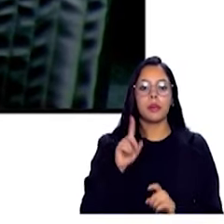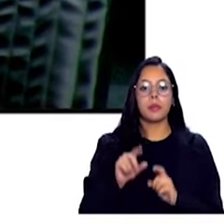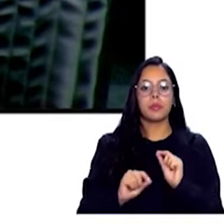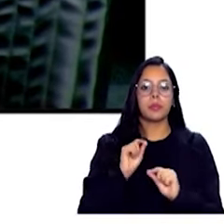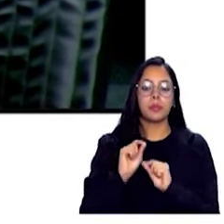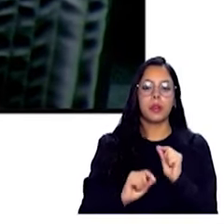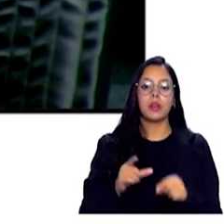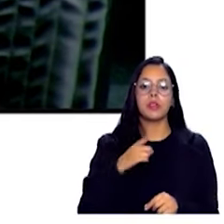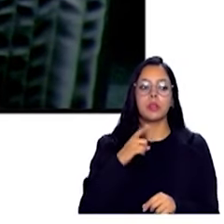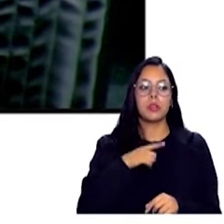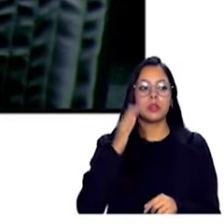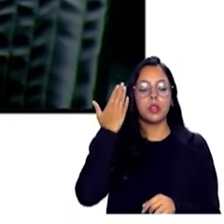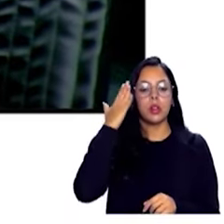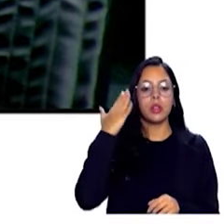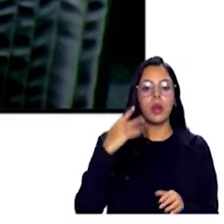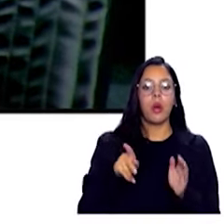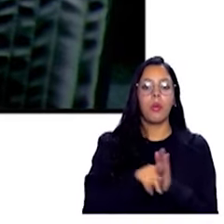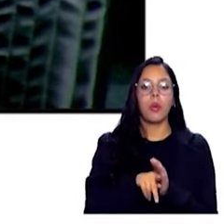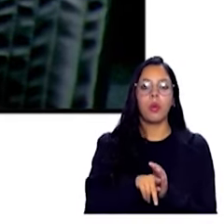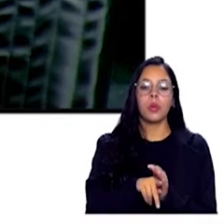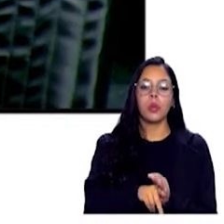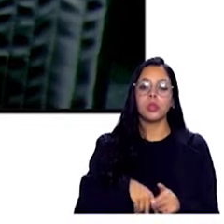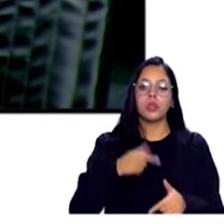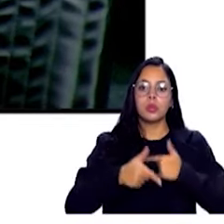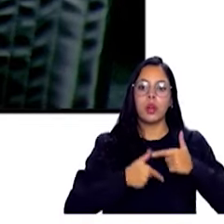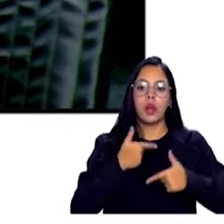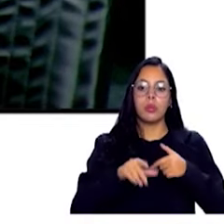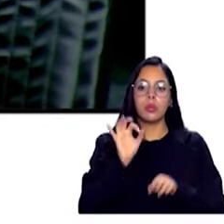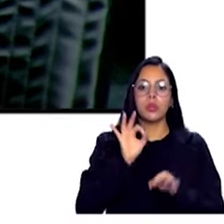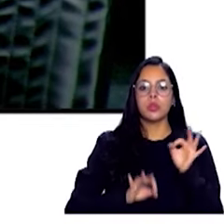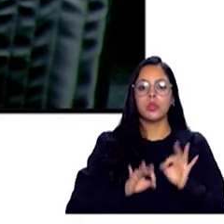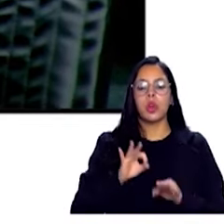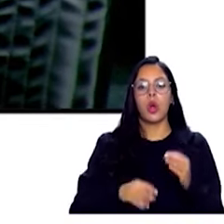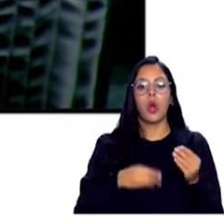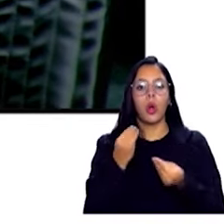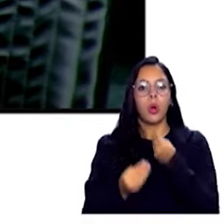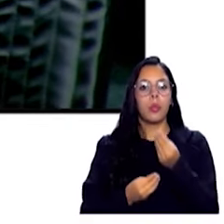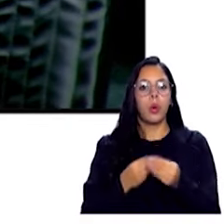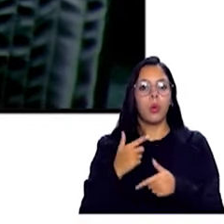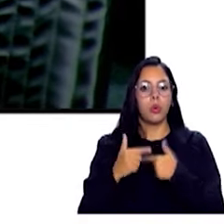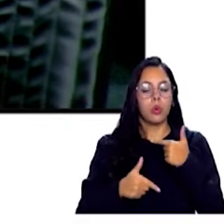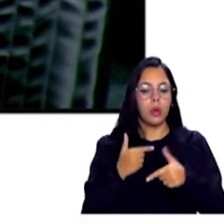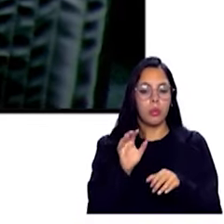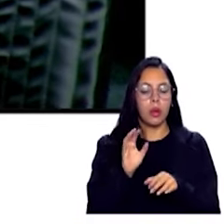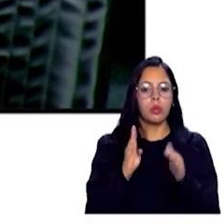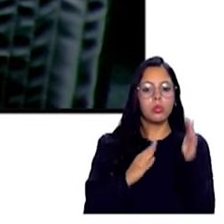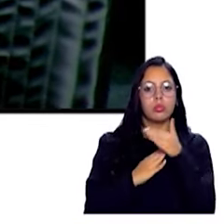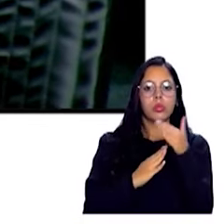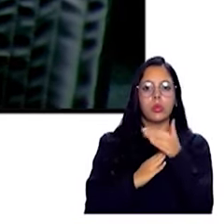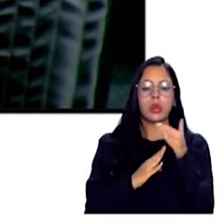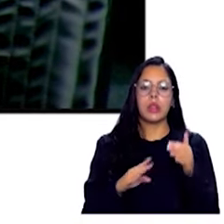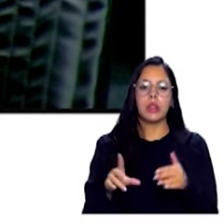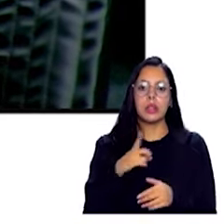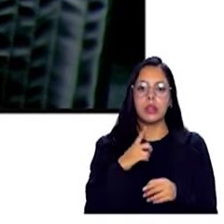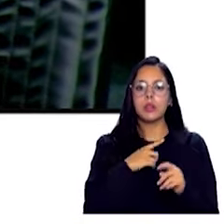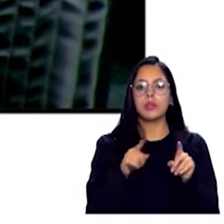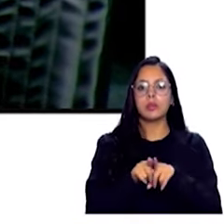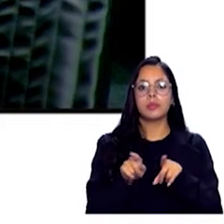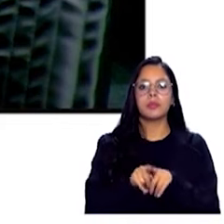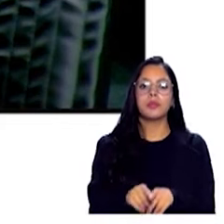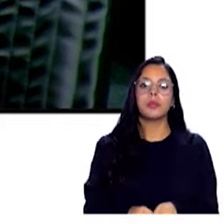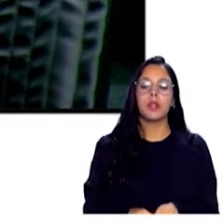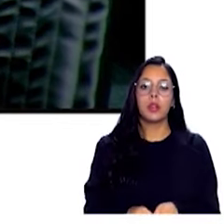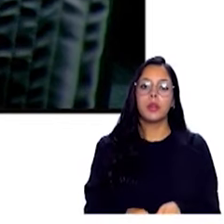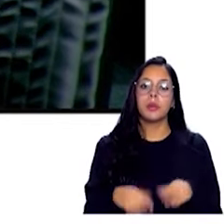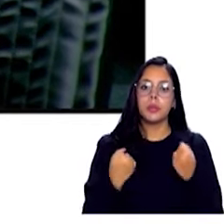percepção de tratar o serviço justiça como um serviço limitado e que portanto dentro de sua limitação deve priorizar